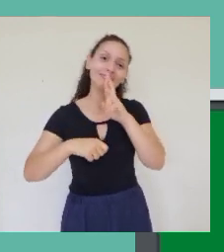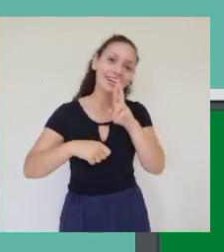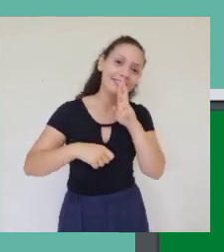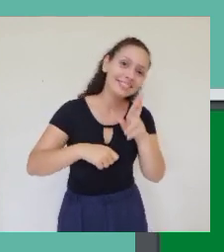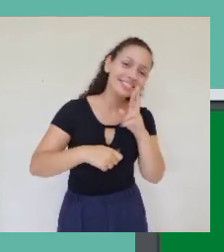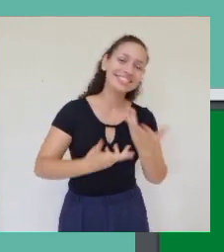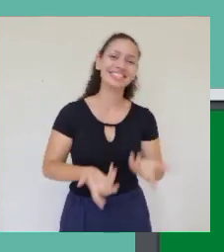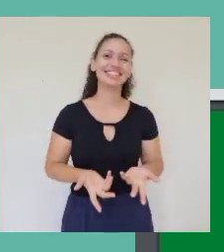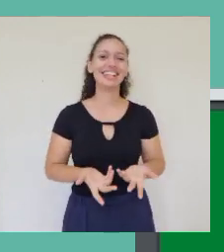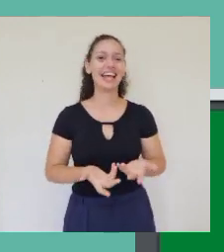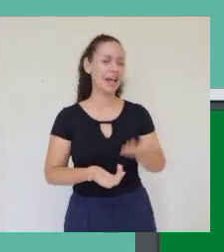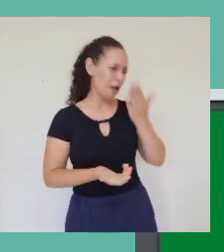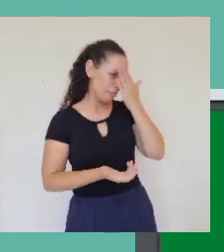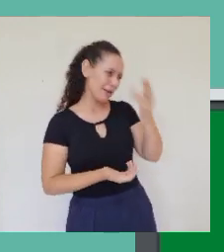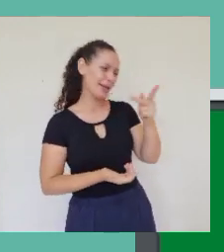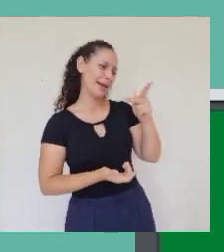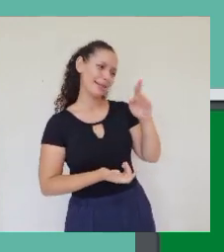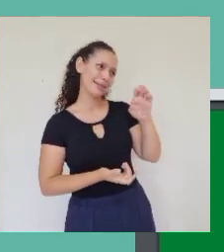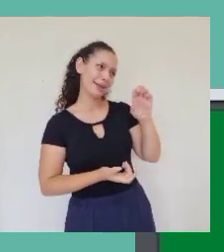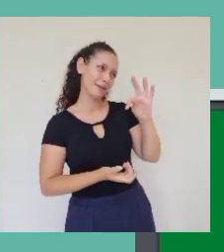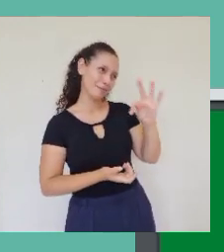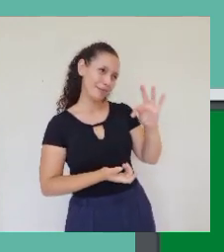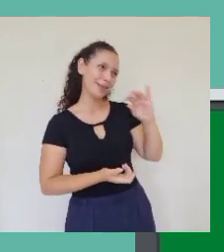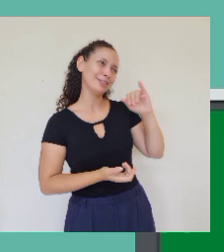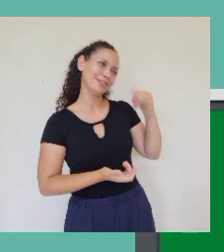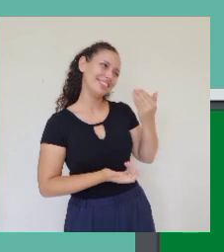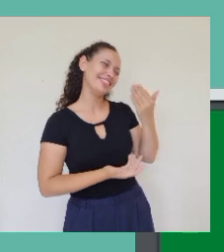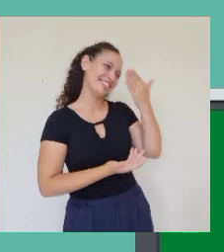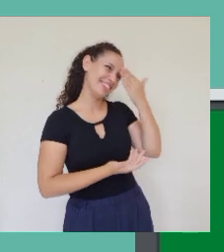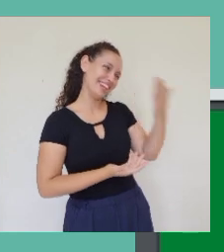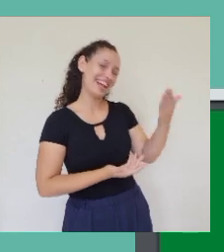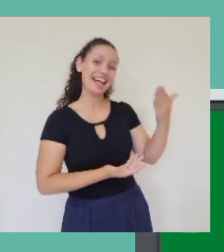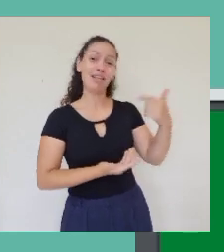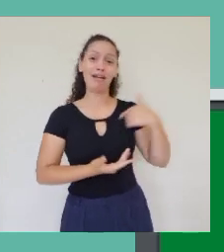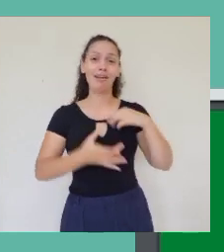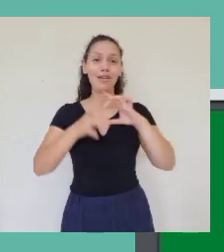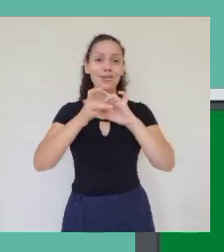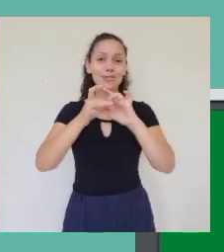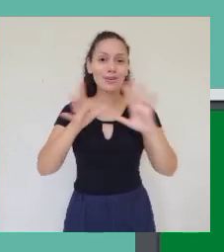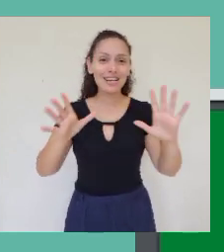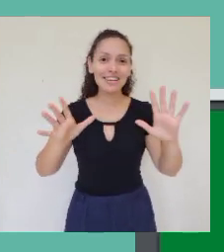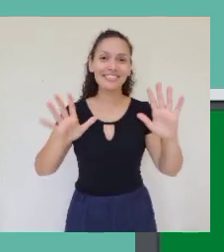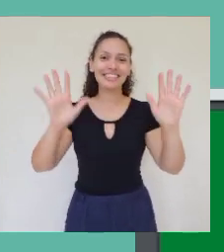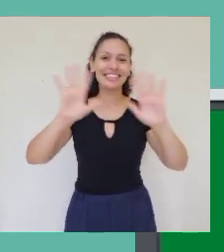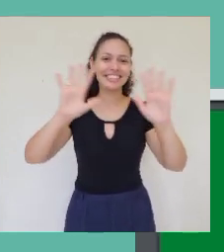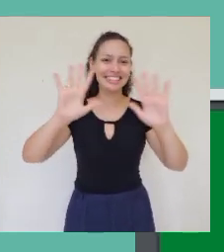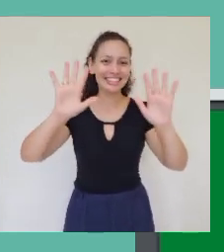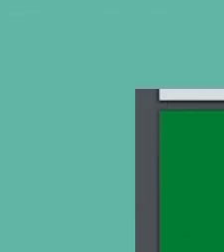Agradeço ao PET Estratégias pela oportunidade, me coloco à disposição e até a próxima.